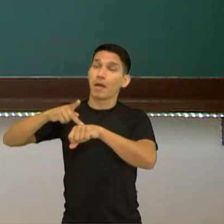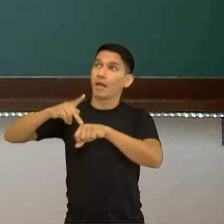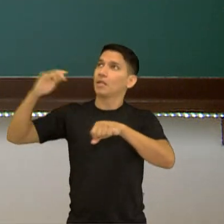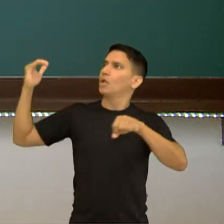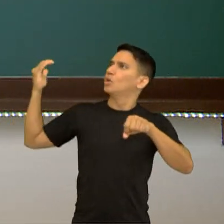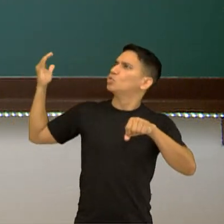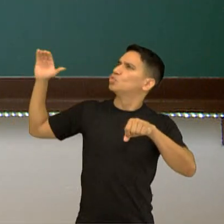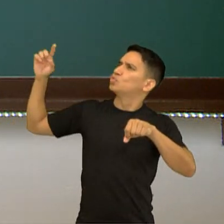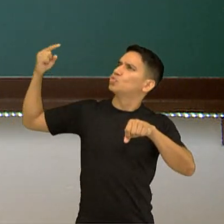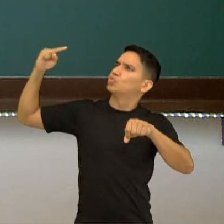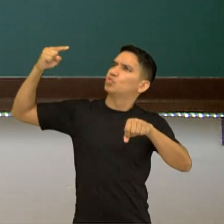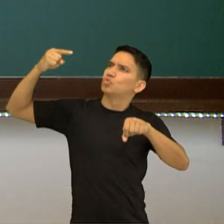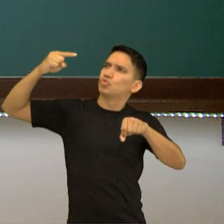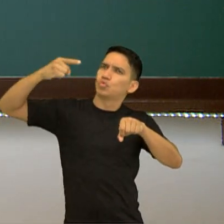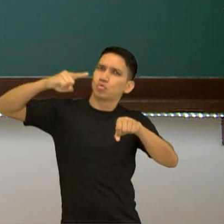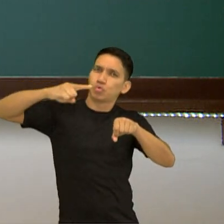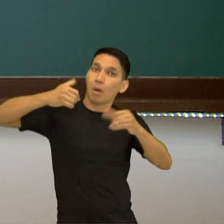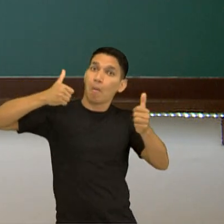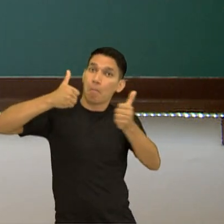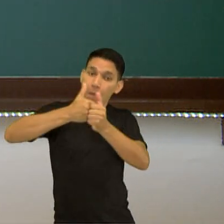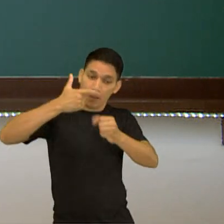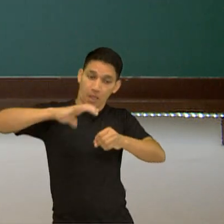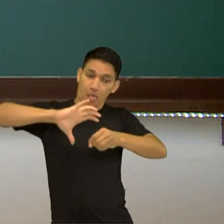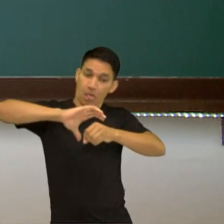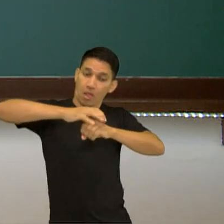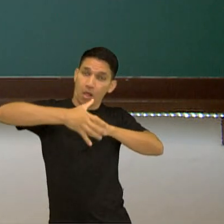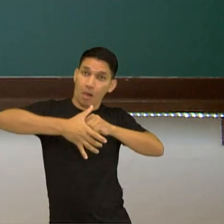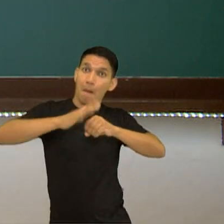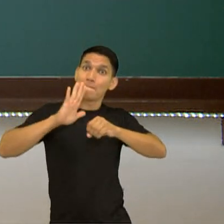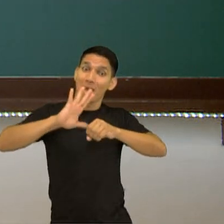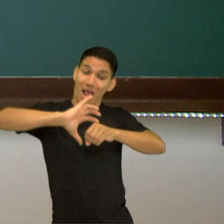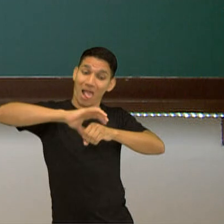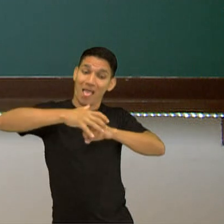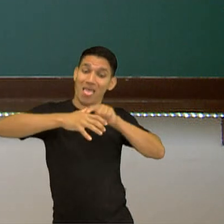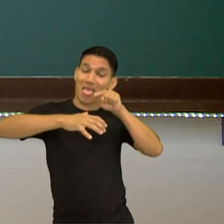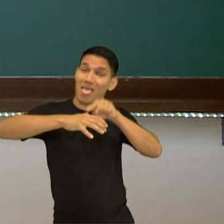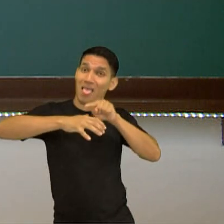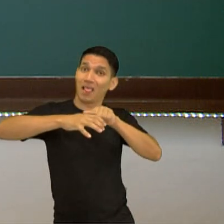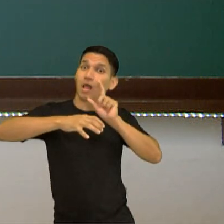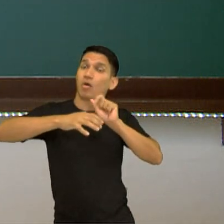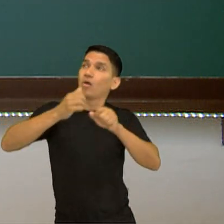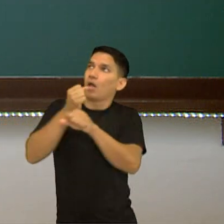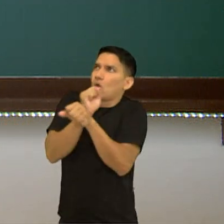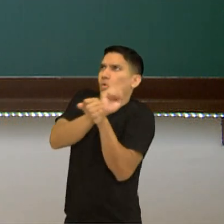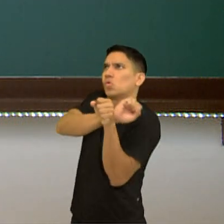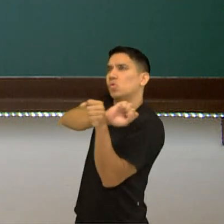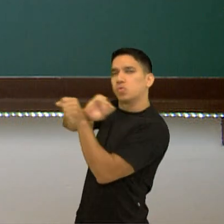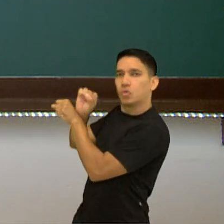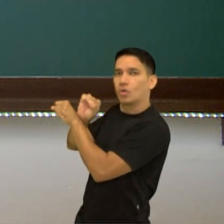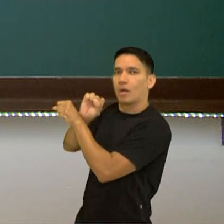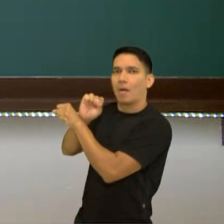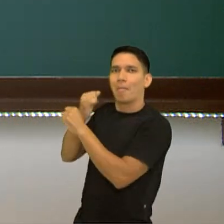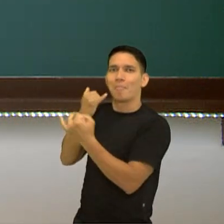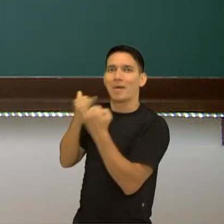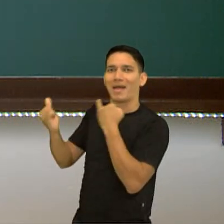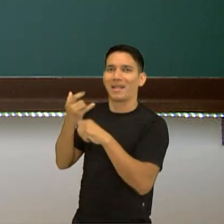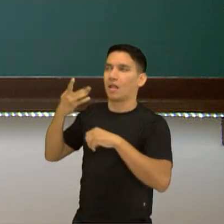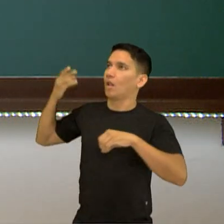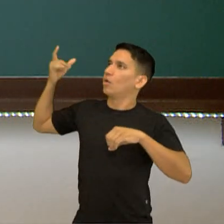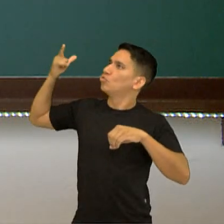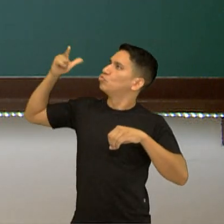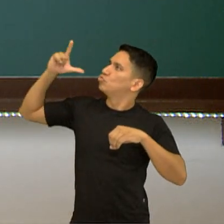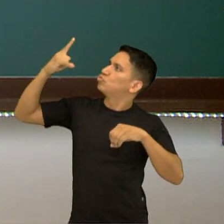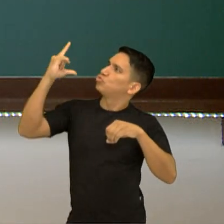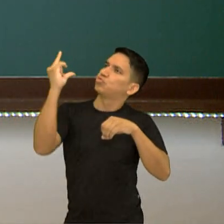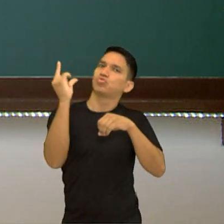do cosmos e chegou na atmosfera terrestre. Porém, a atmosfera terrestre exercendo a função de um escudo e desintegrando